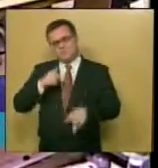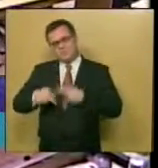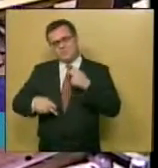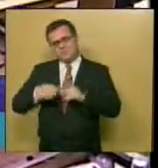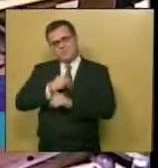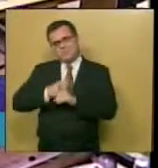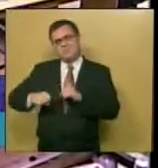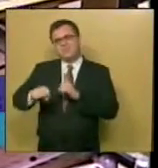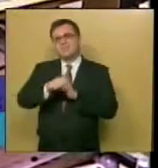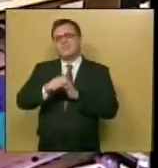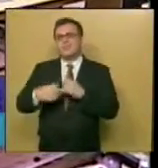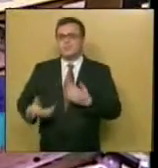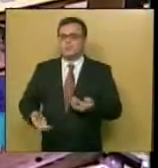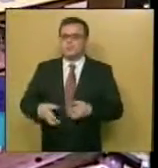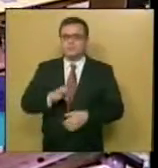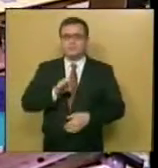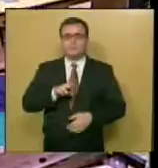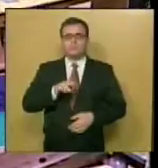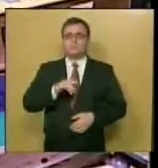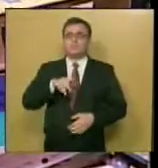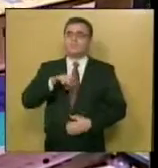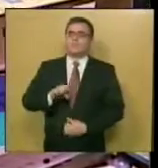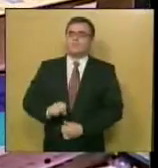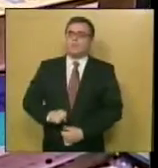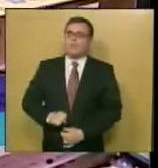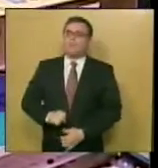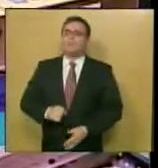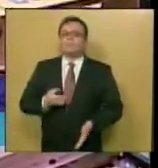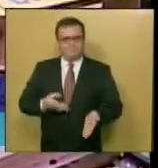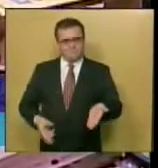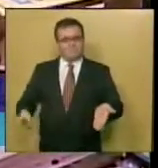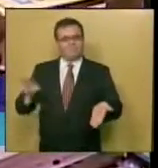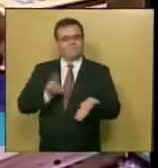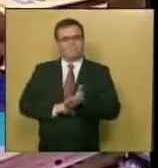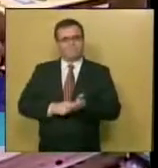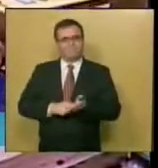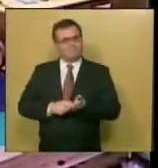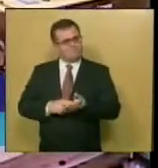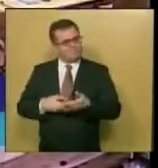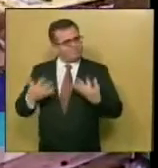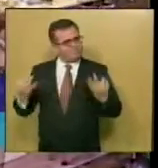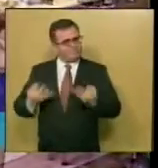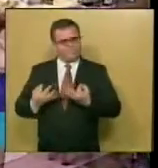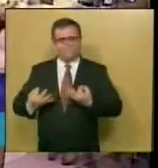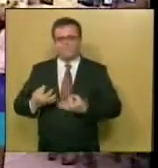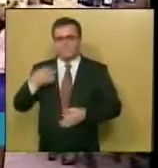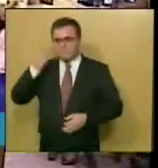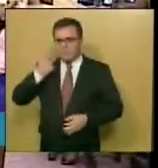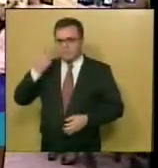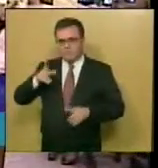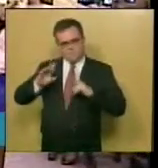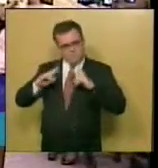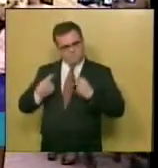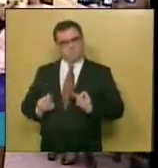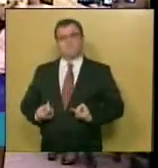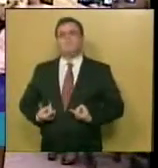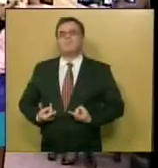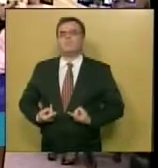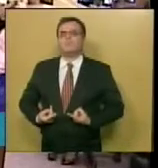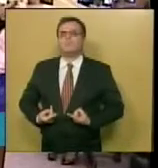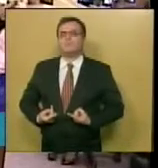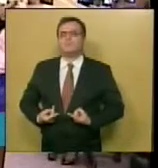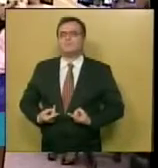curta existência de Euclides selou a sua grandiosidade política, humana e